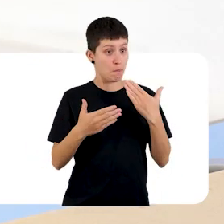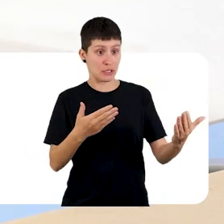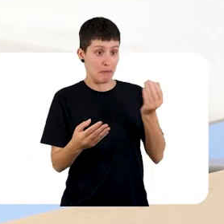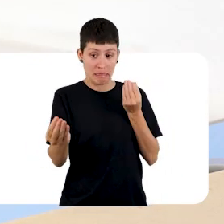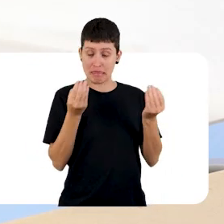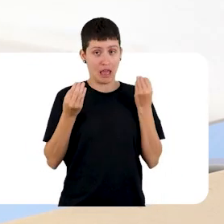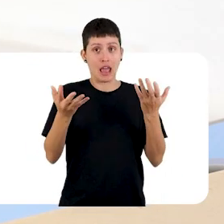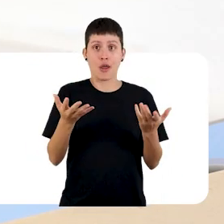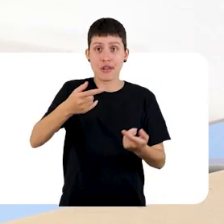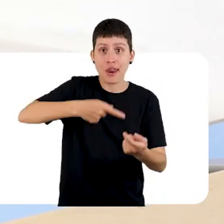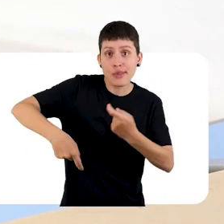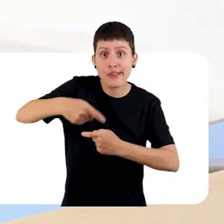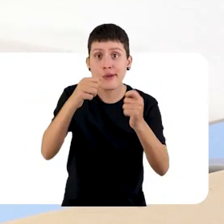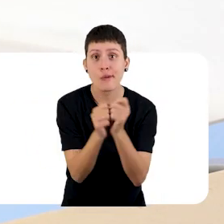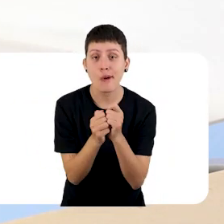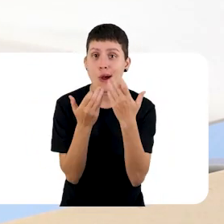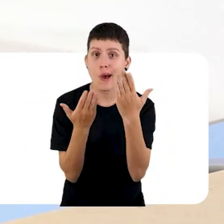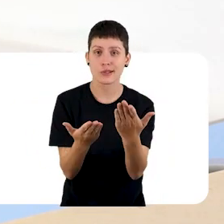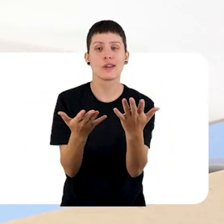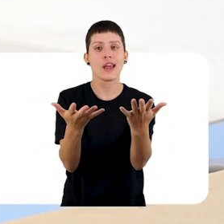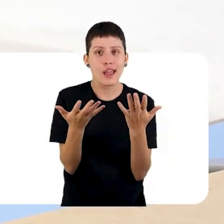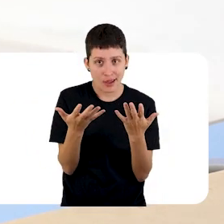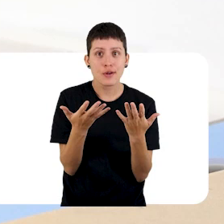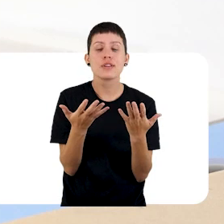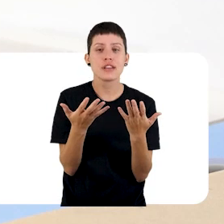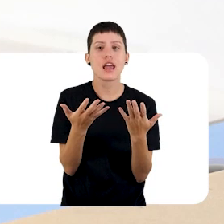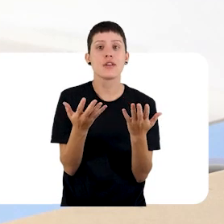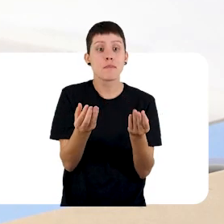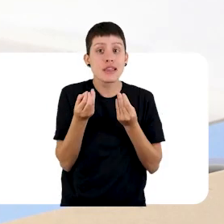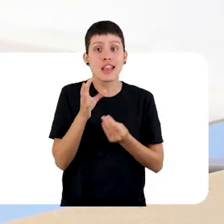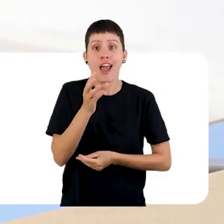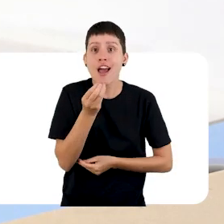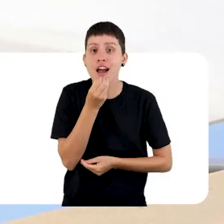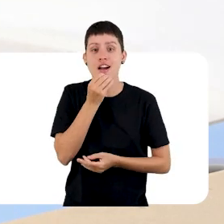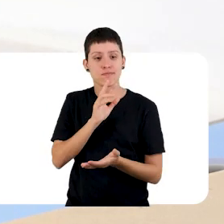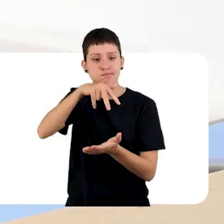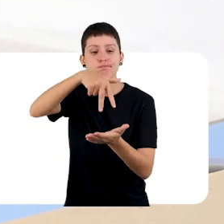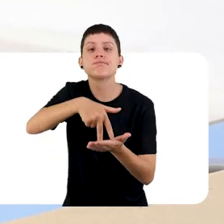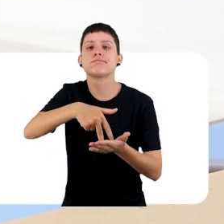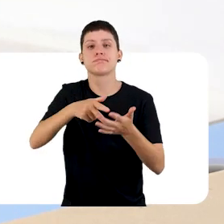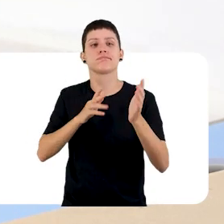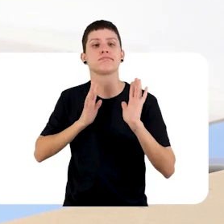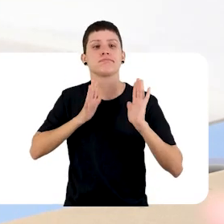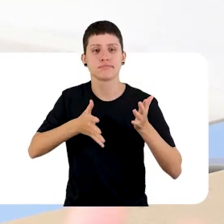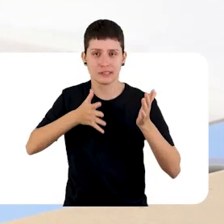você. Eu quero voz e oportunidade para que nós possamos ganhar